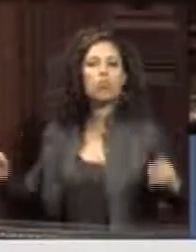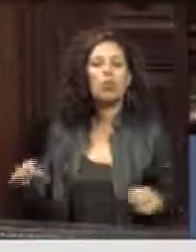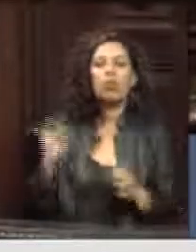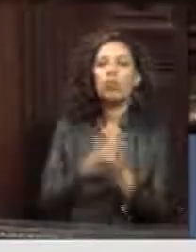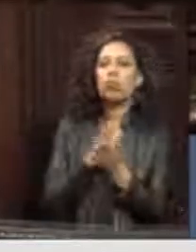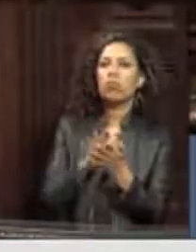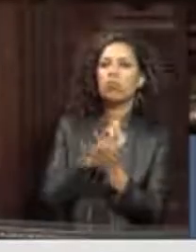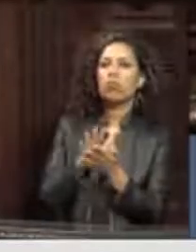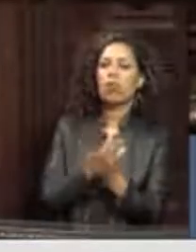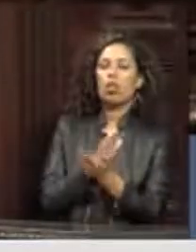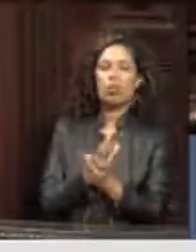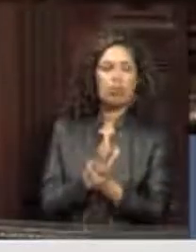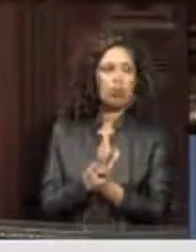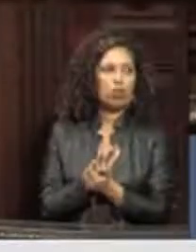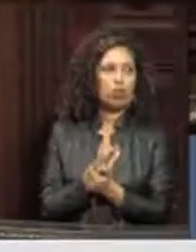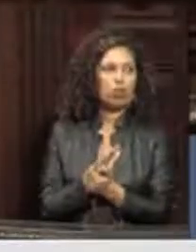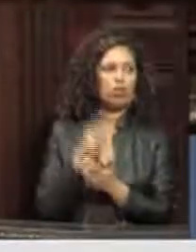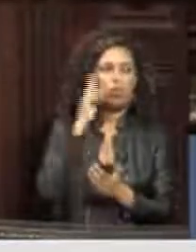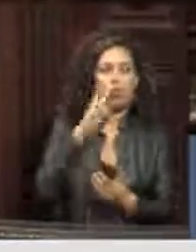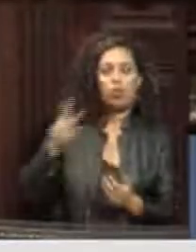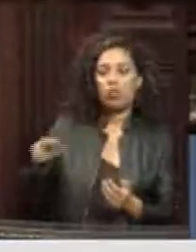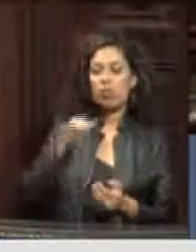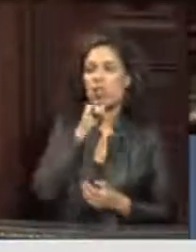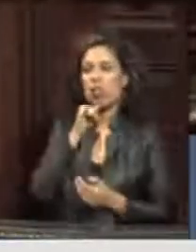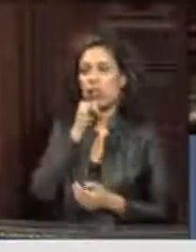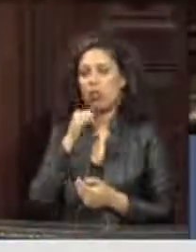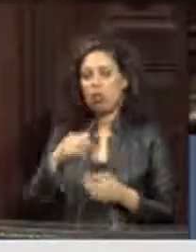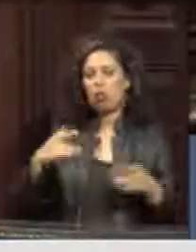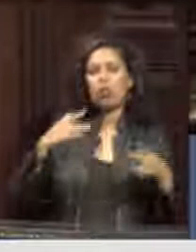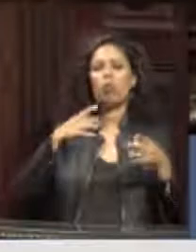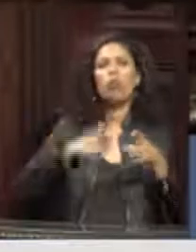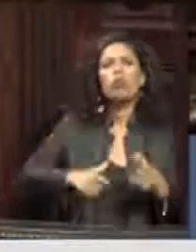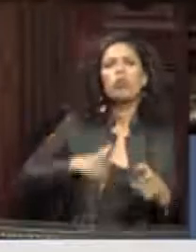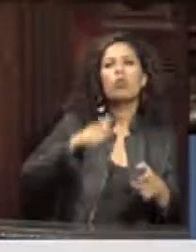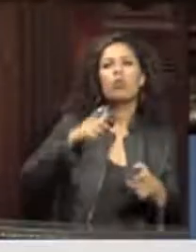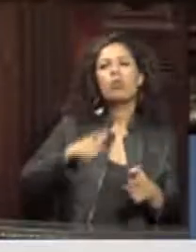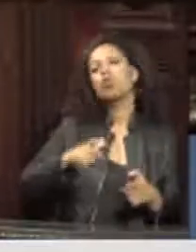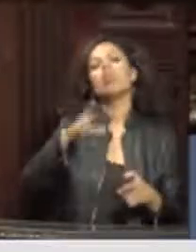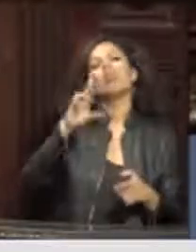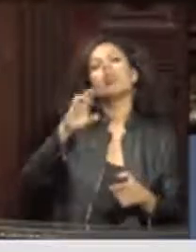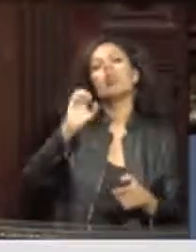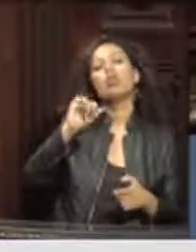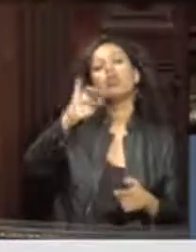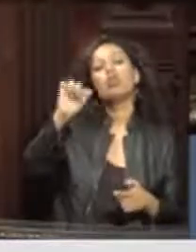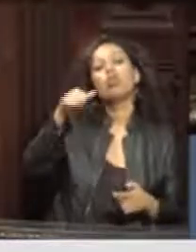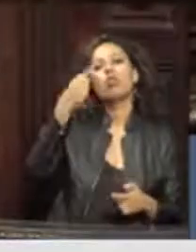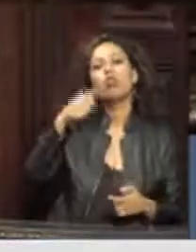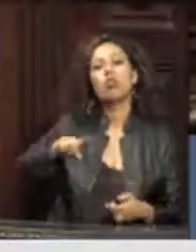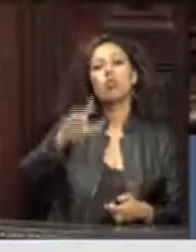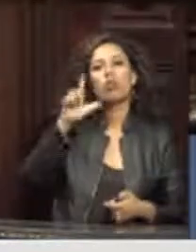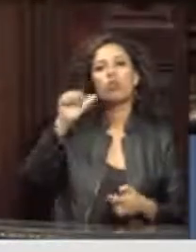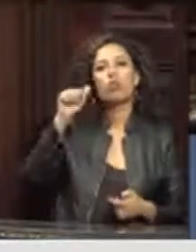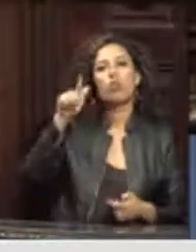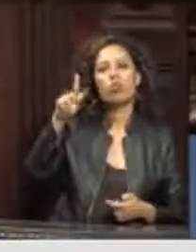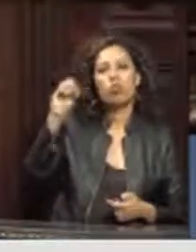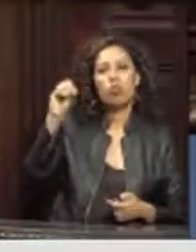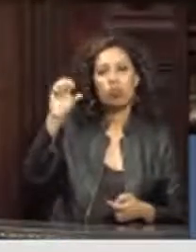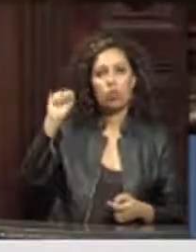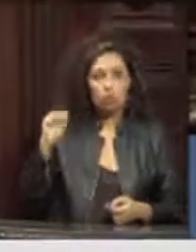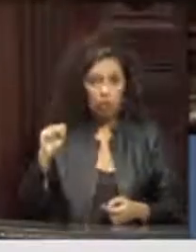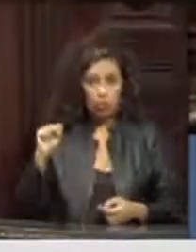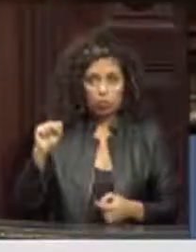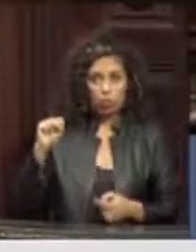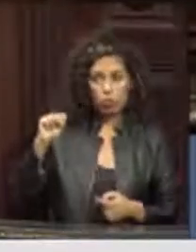preocupação tenho com o turismo da região dos lagos e grande preocupação tenho com o escoamento da